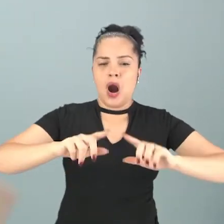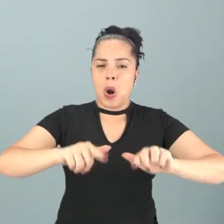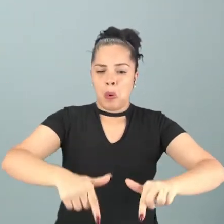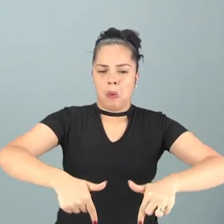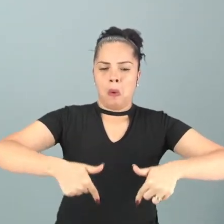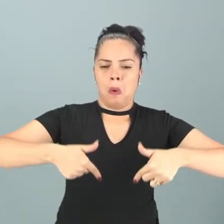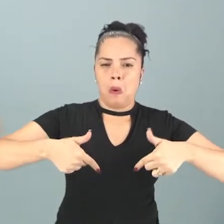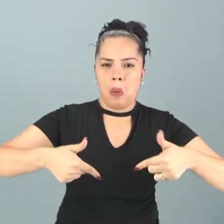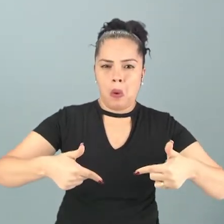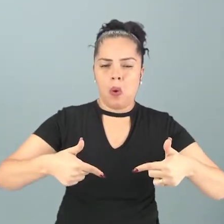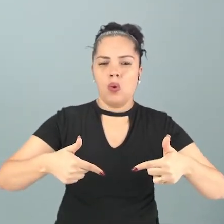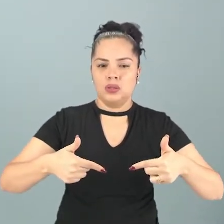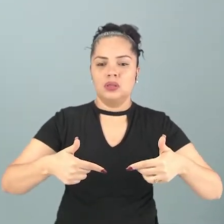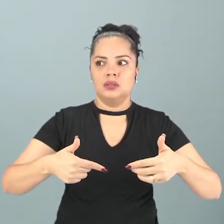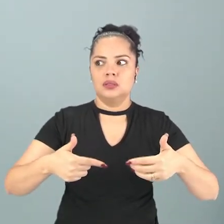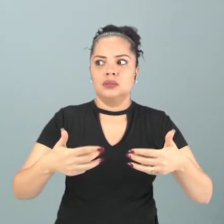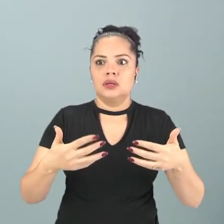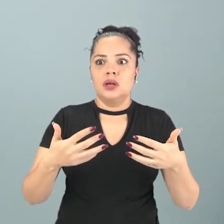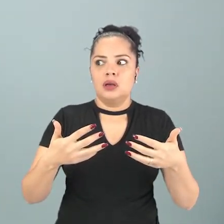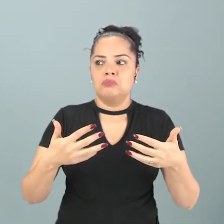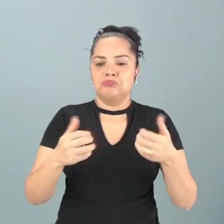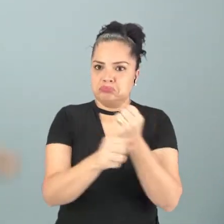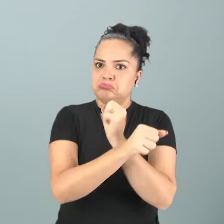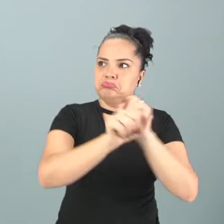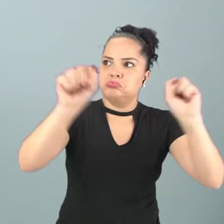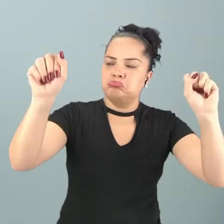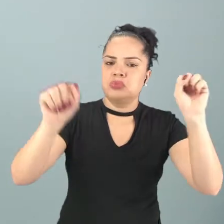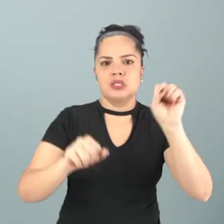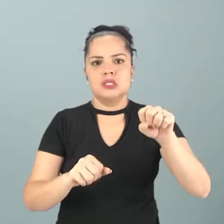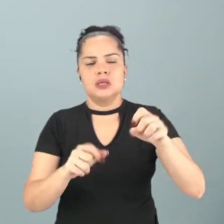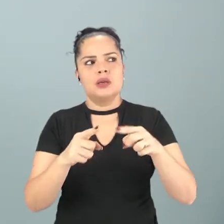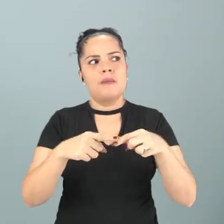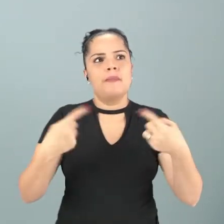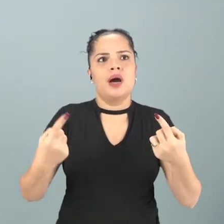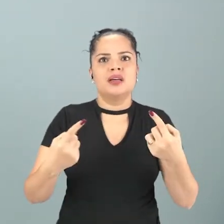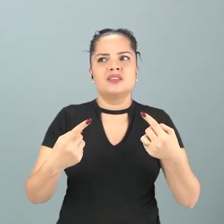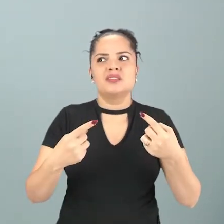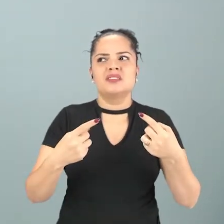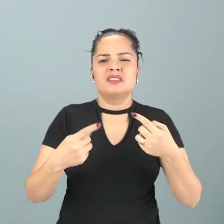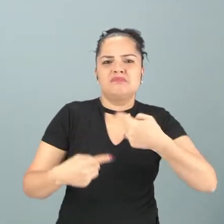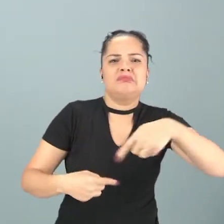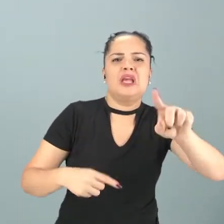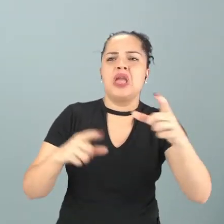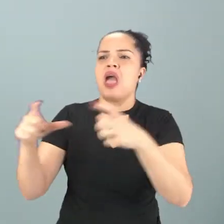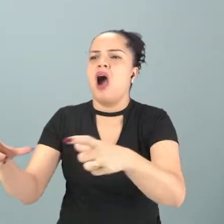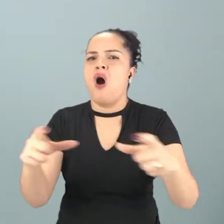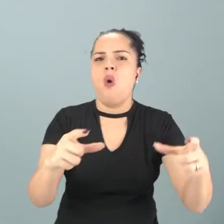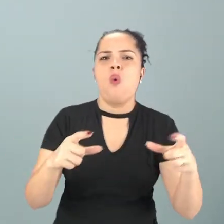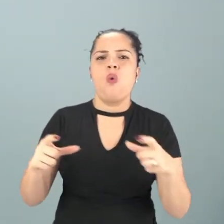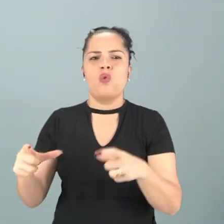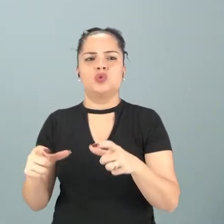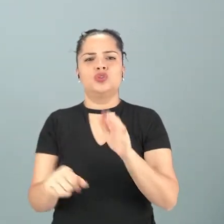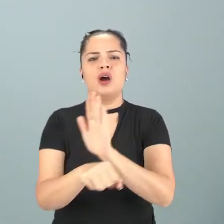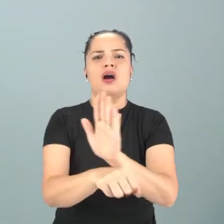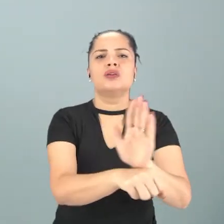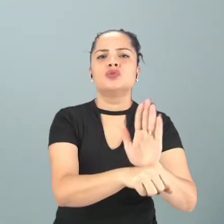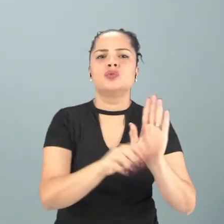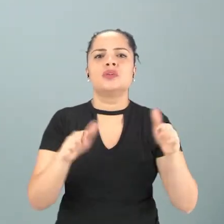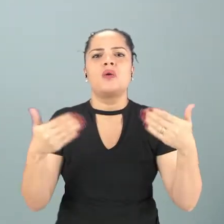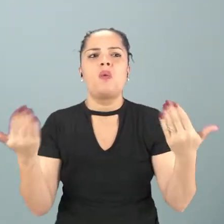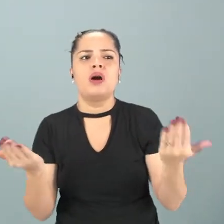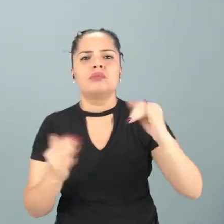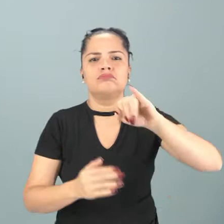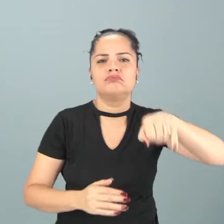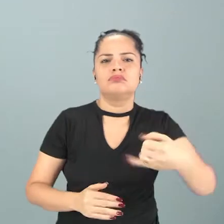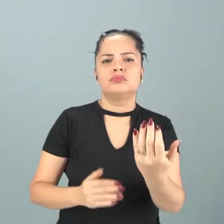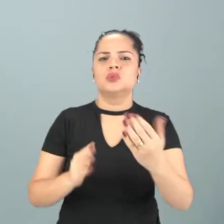abolição chegou, mas tá, eles vão para onde? Qual assistência foi dada a eles? O que foi dado a eles como